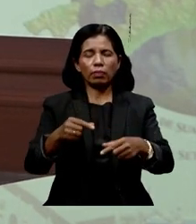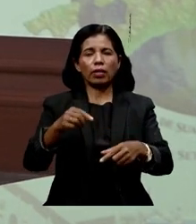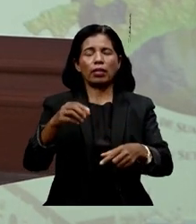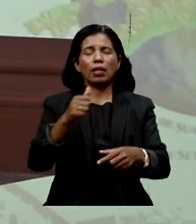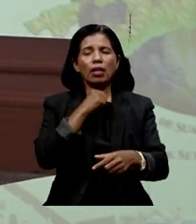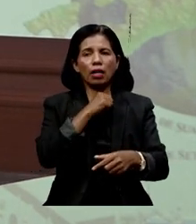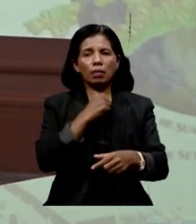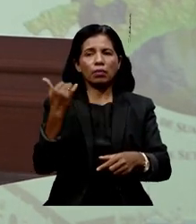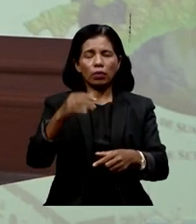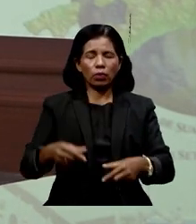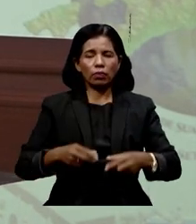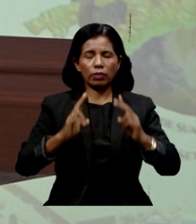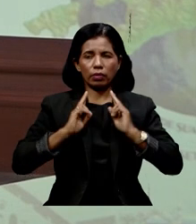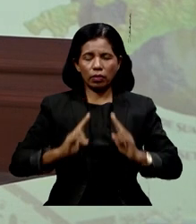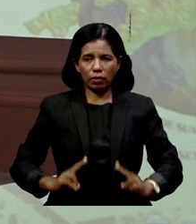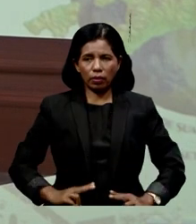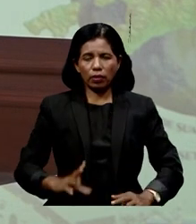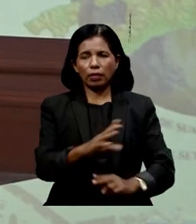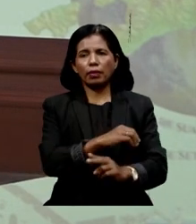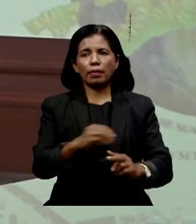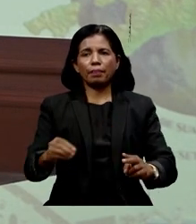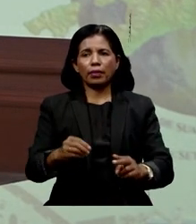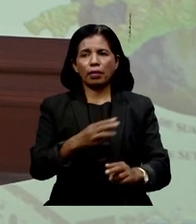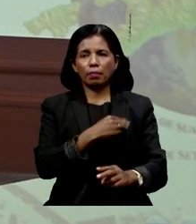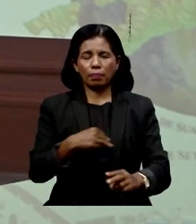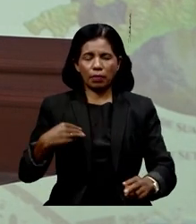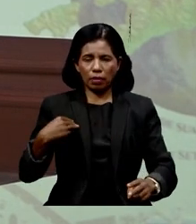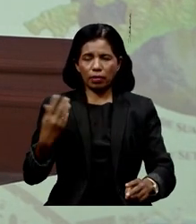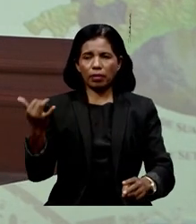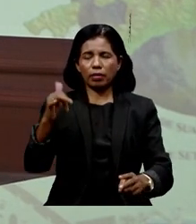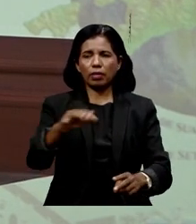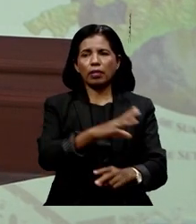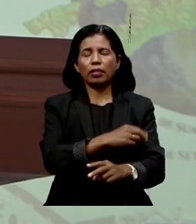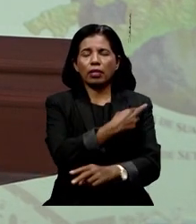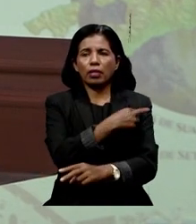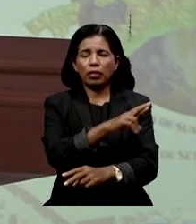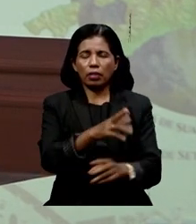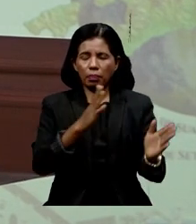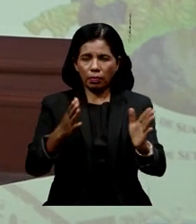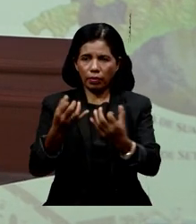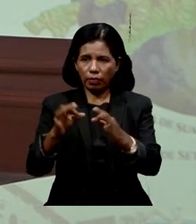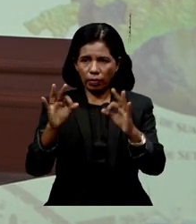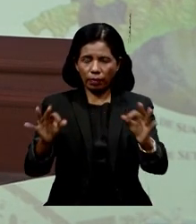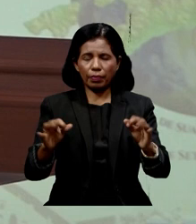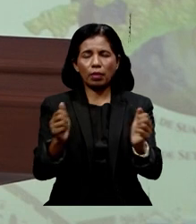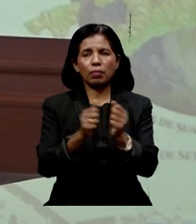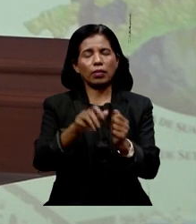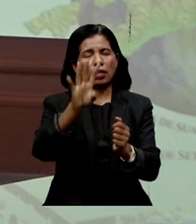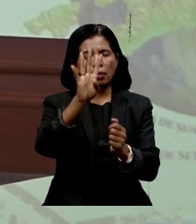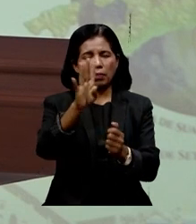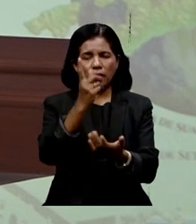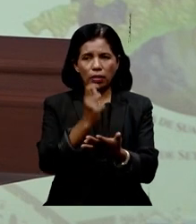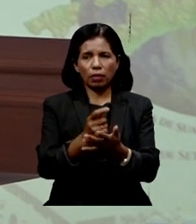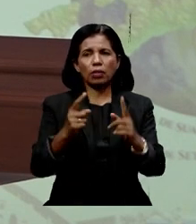entrega o luc túnicas. Túnica durante né, madres religiosa Sira prepara até 4000 túnicas, né?